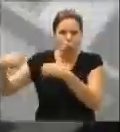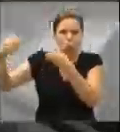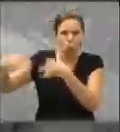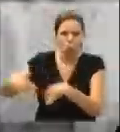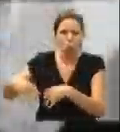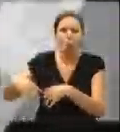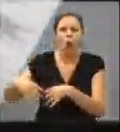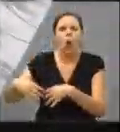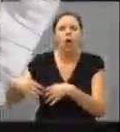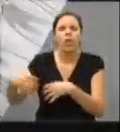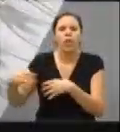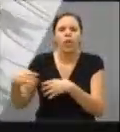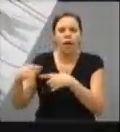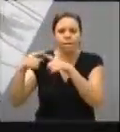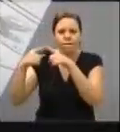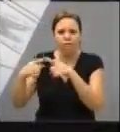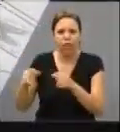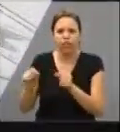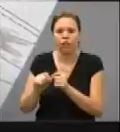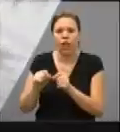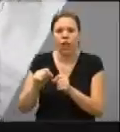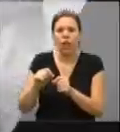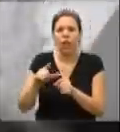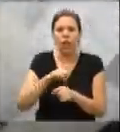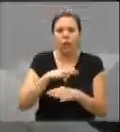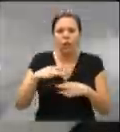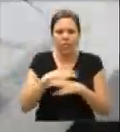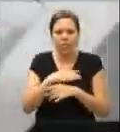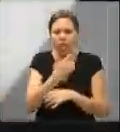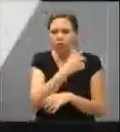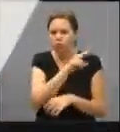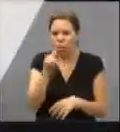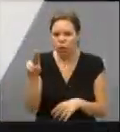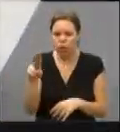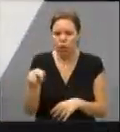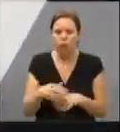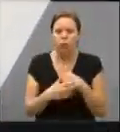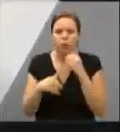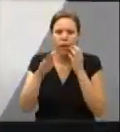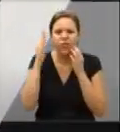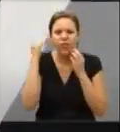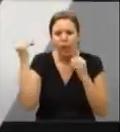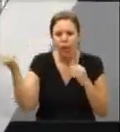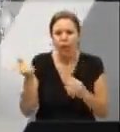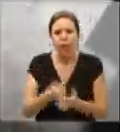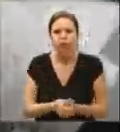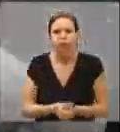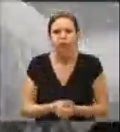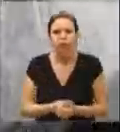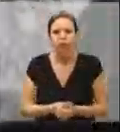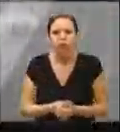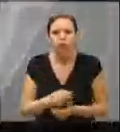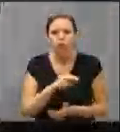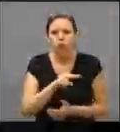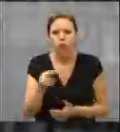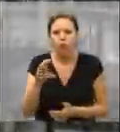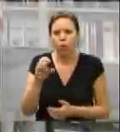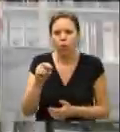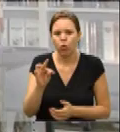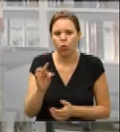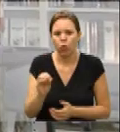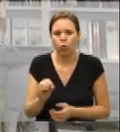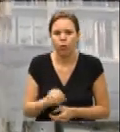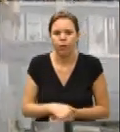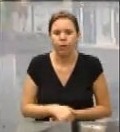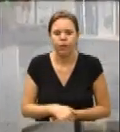o Festival, A Cidade Sem Nome, e um dos contos mais famosos do Lovecraft, que é o Chamado de Cthulhu.